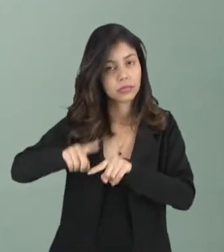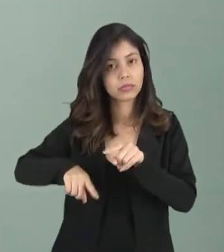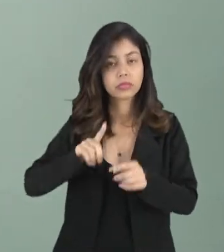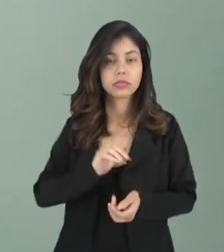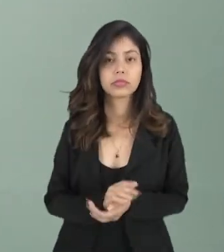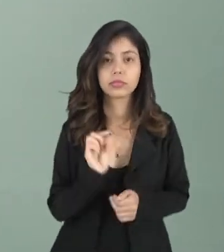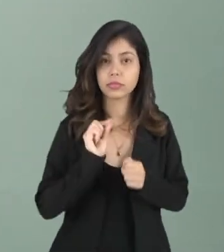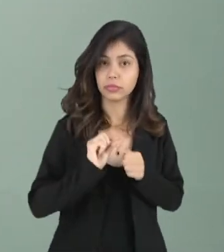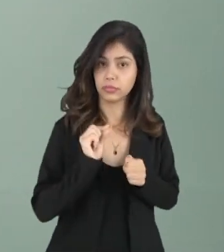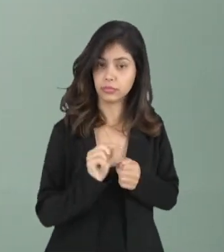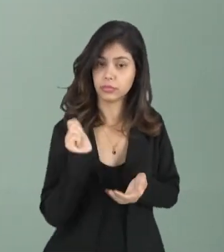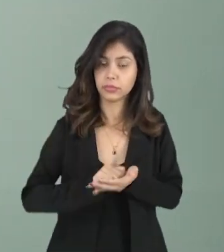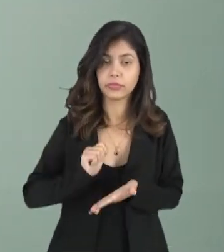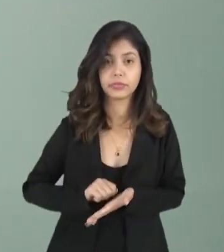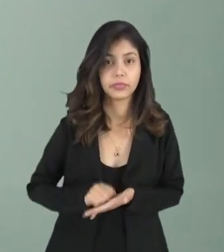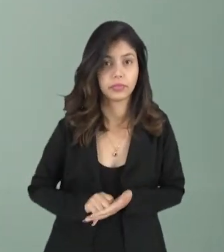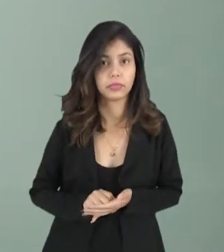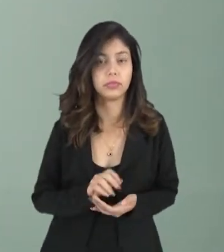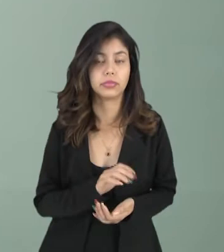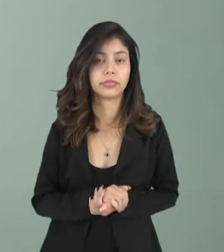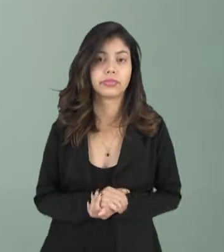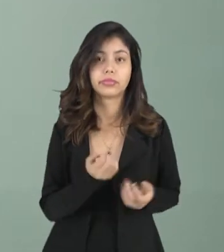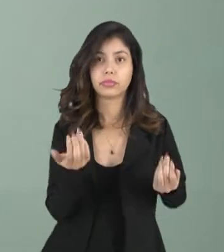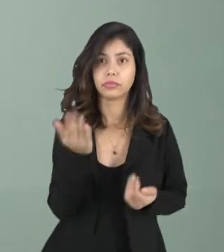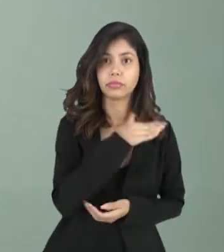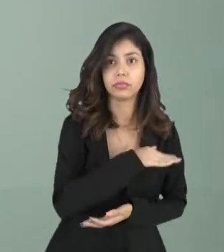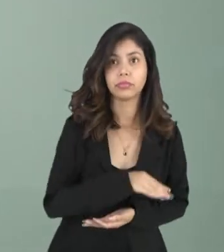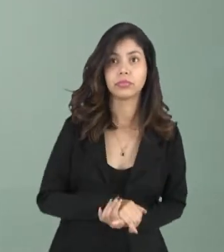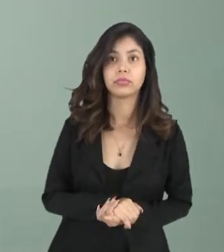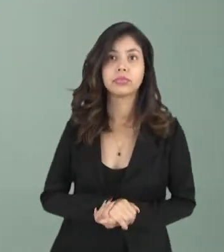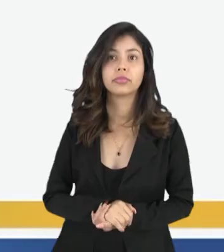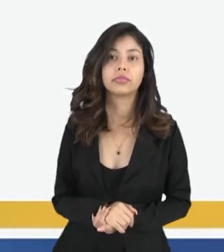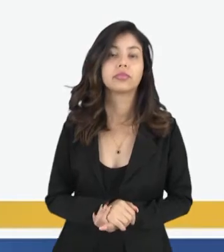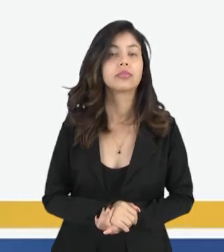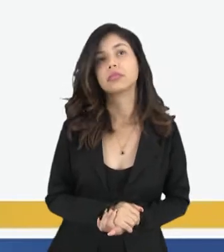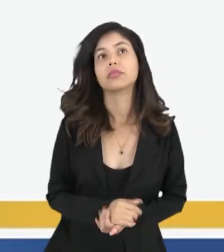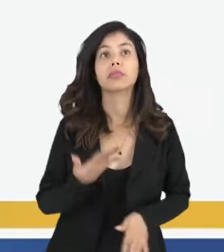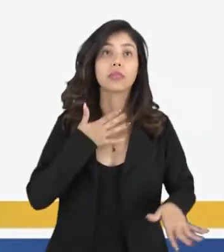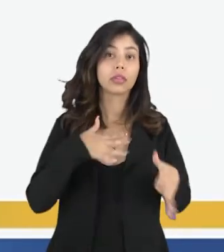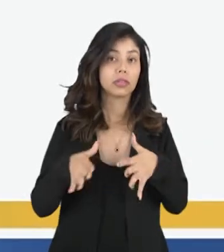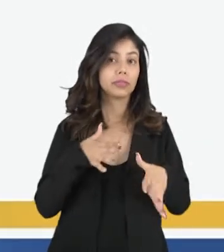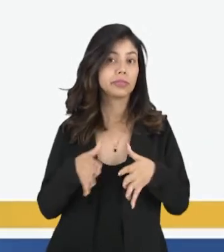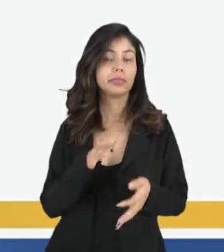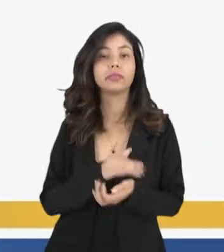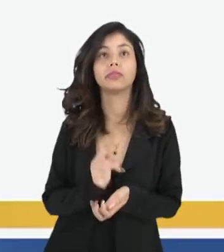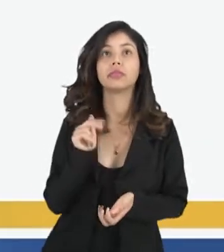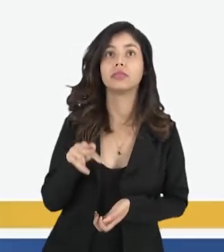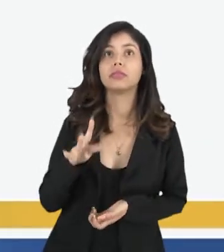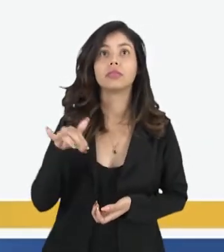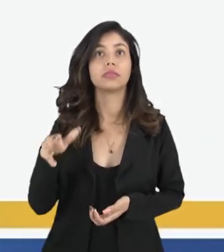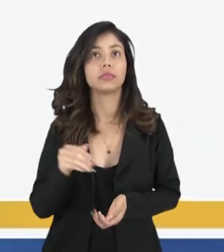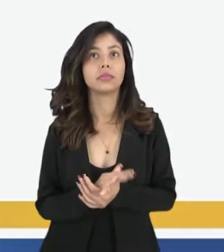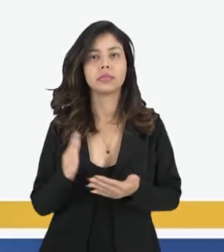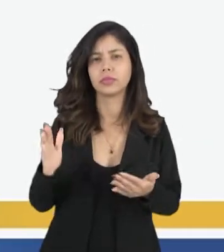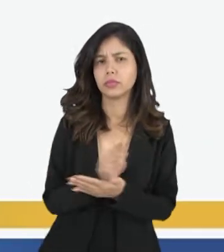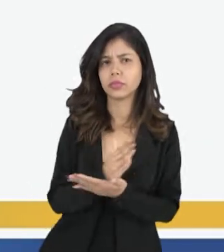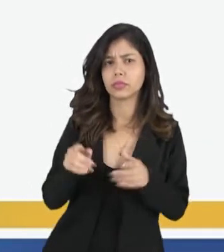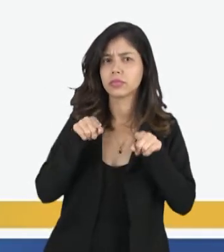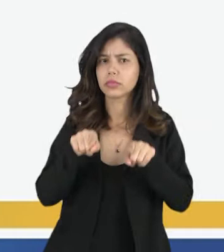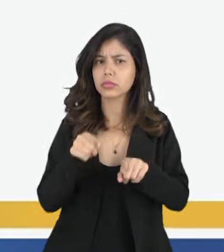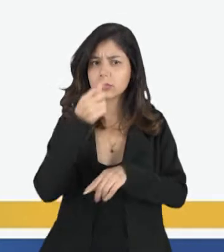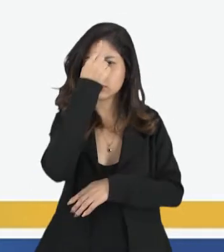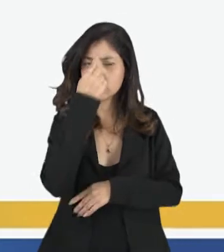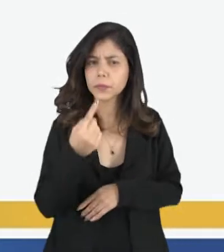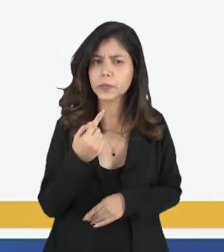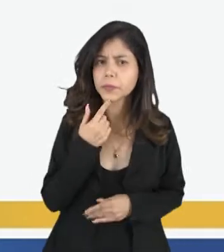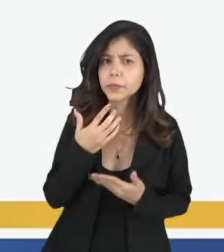e façam as suas anotações. Venha comigo. O movimento uniforme, nós podemos observar esse movimento